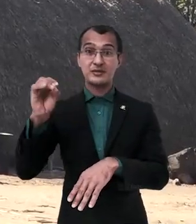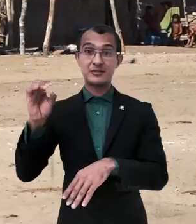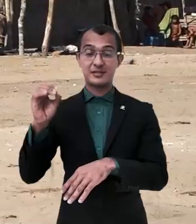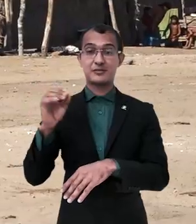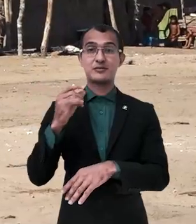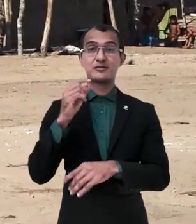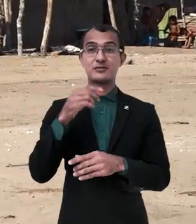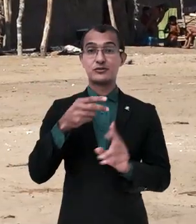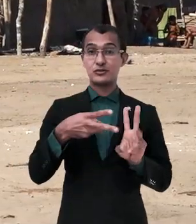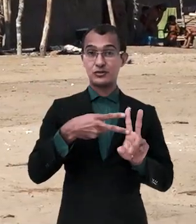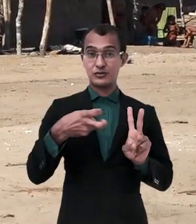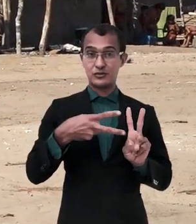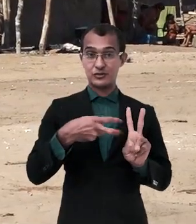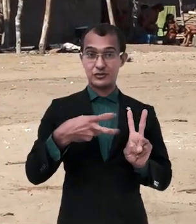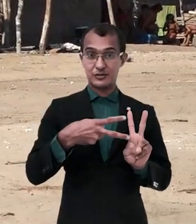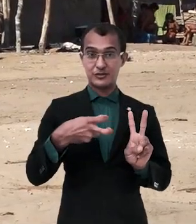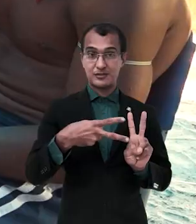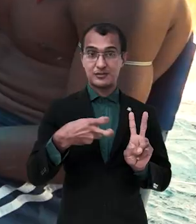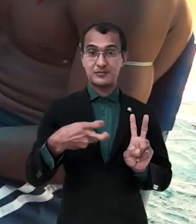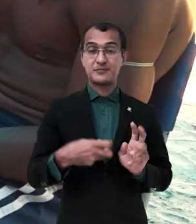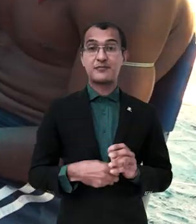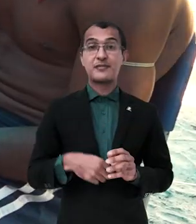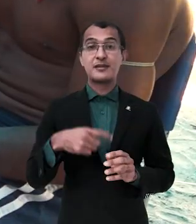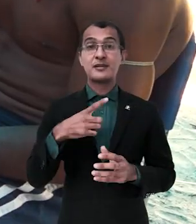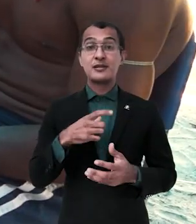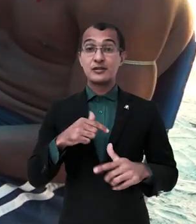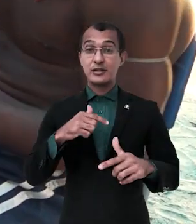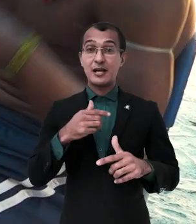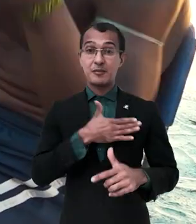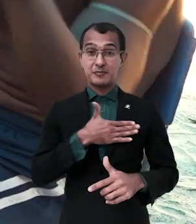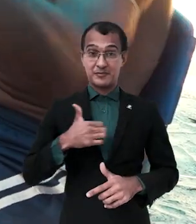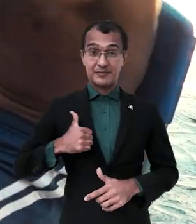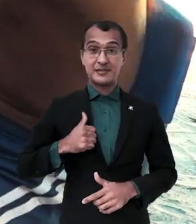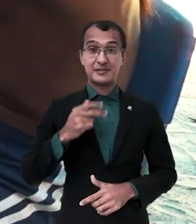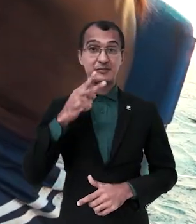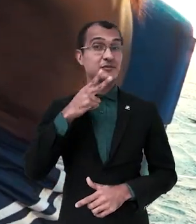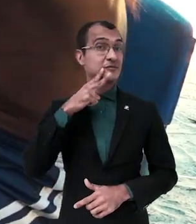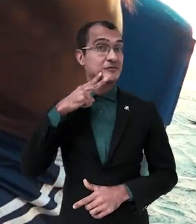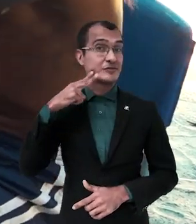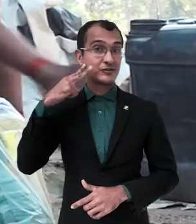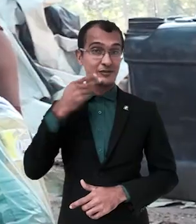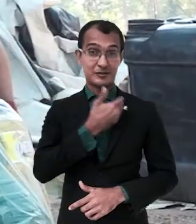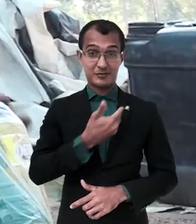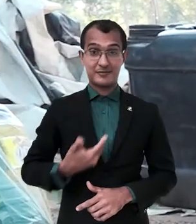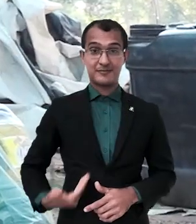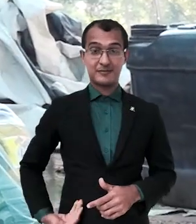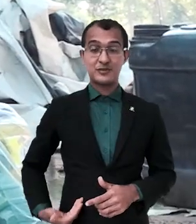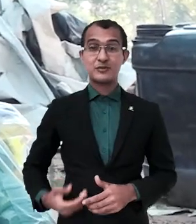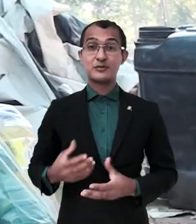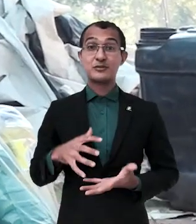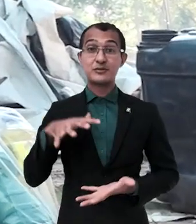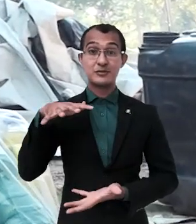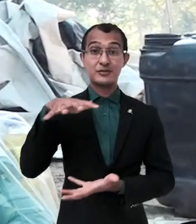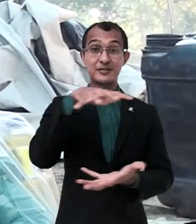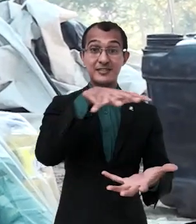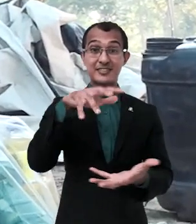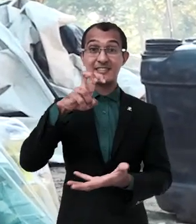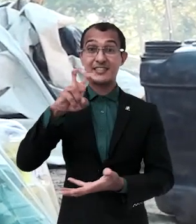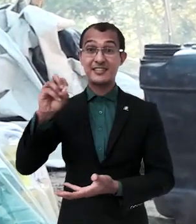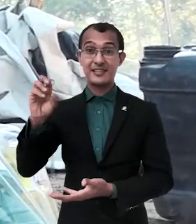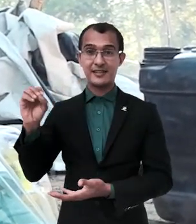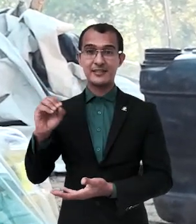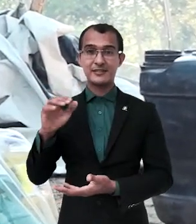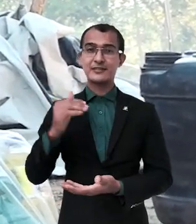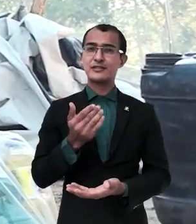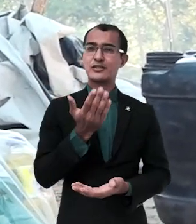1.400 indígenas. Em uma ação solidária, a primeira-dama de Mato Grosso, Virgínia Mendes, entregou